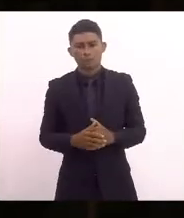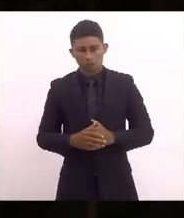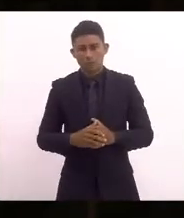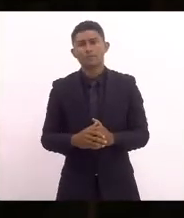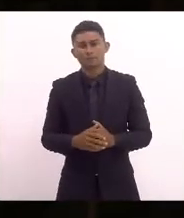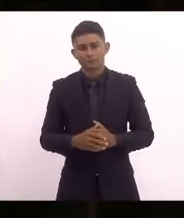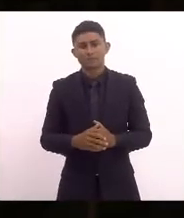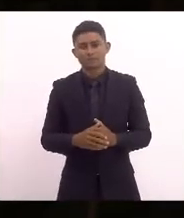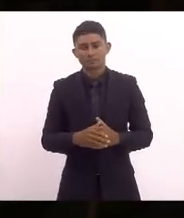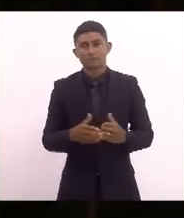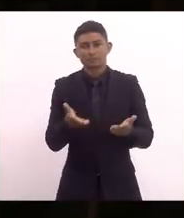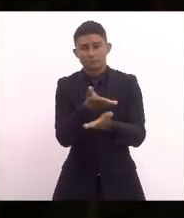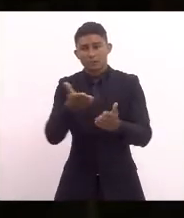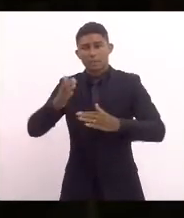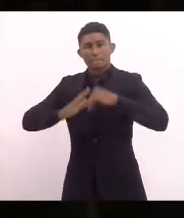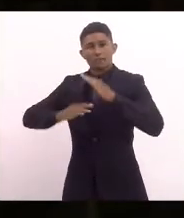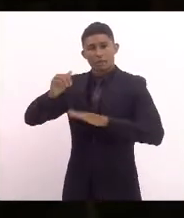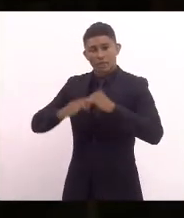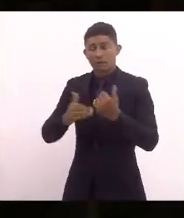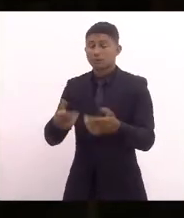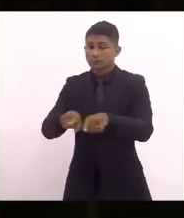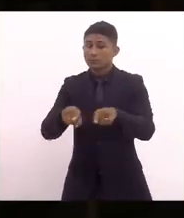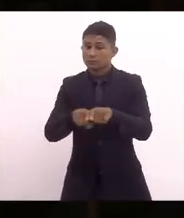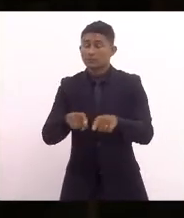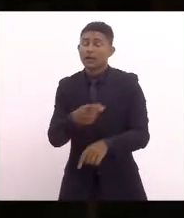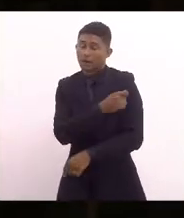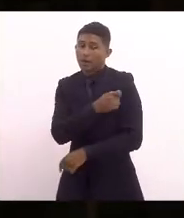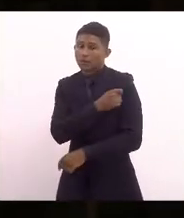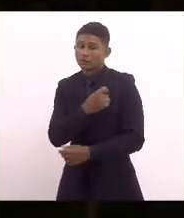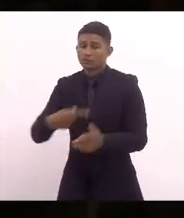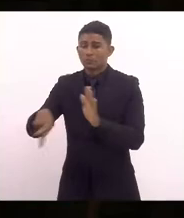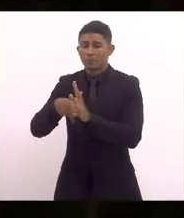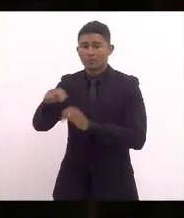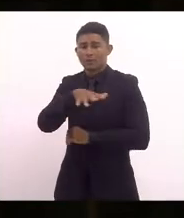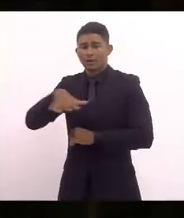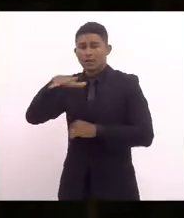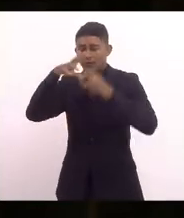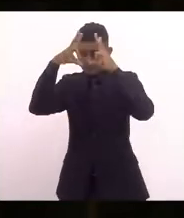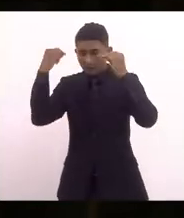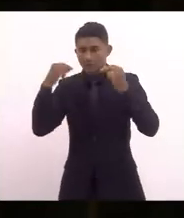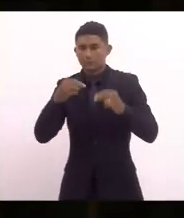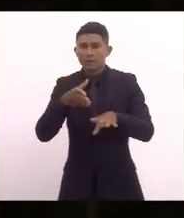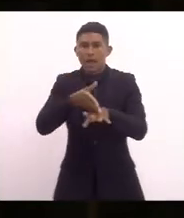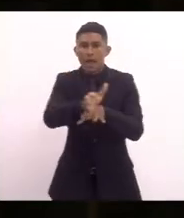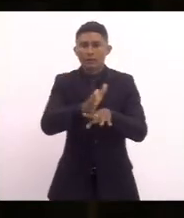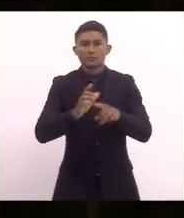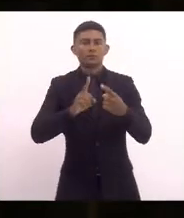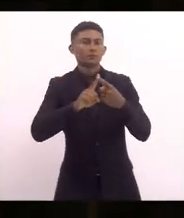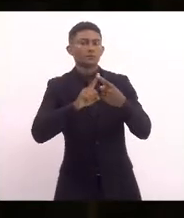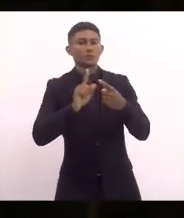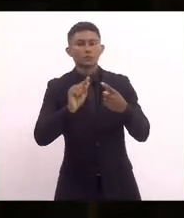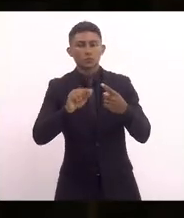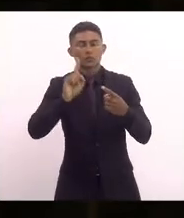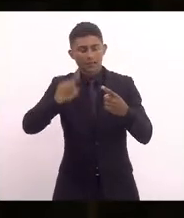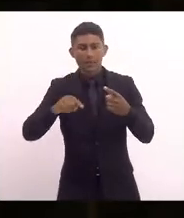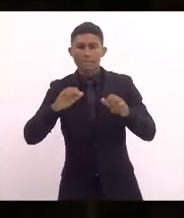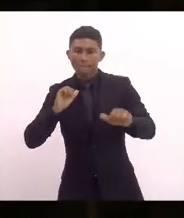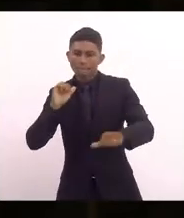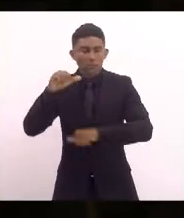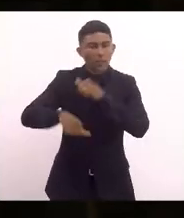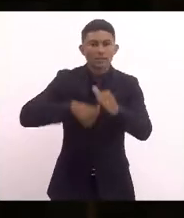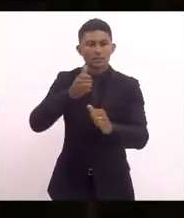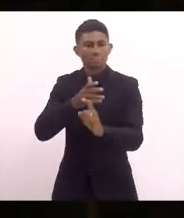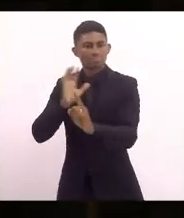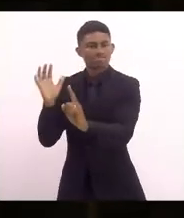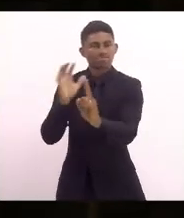que participam de profissionais e estudantes de enfermagens, que são: eixo 1, modificações impactantes para a